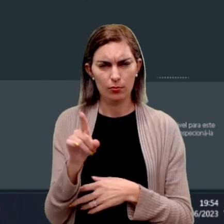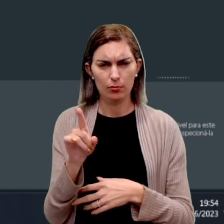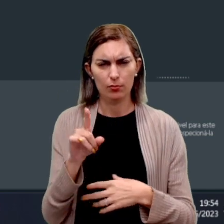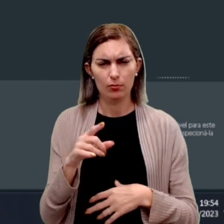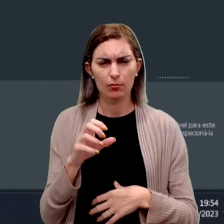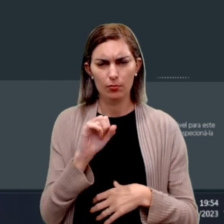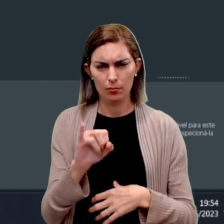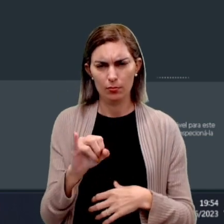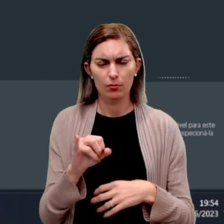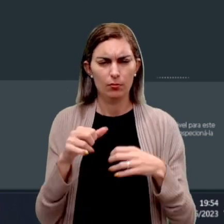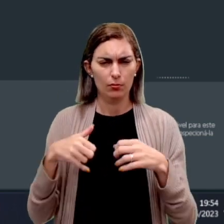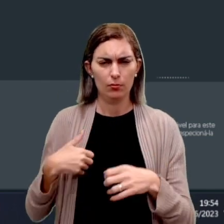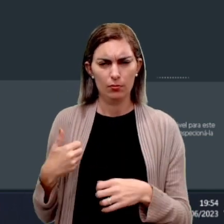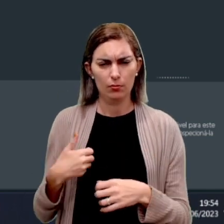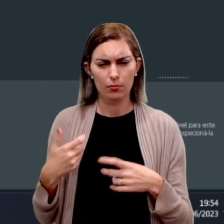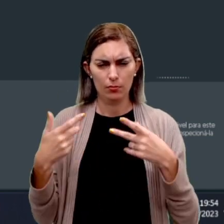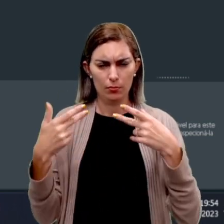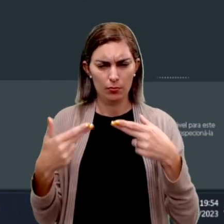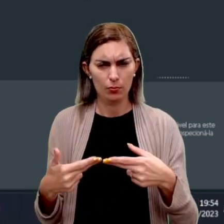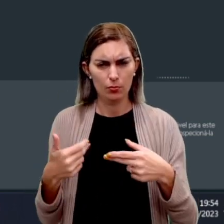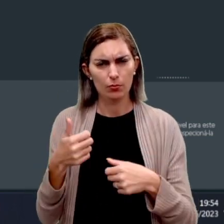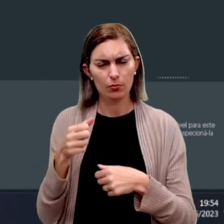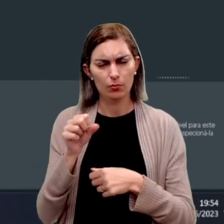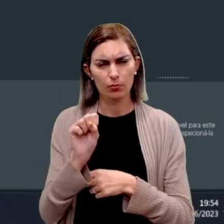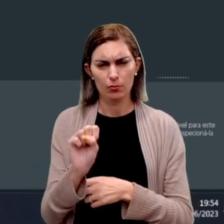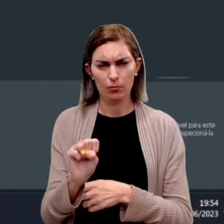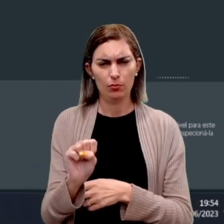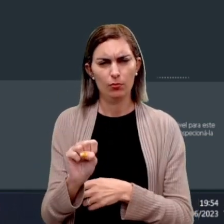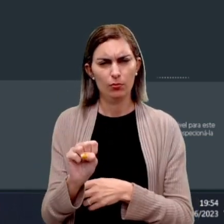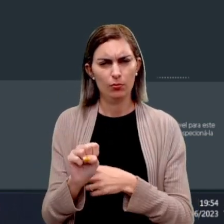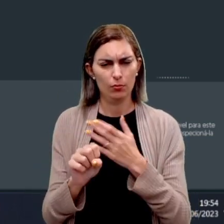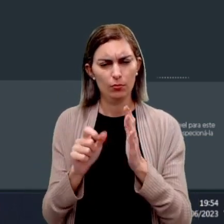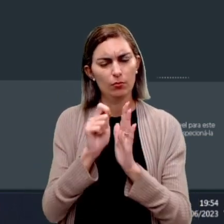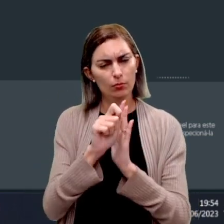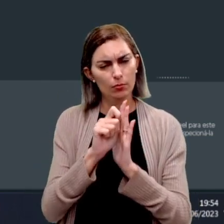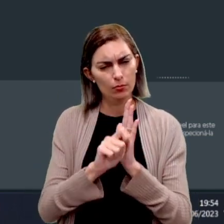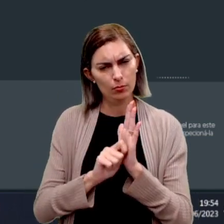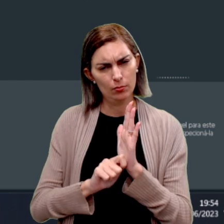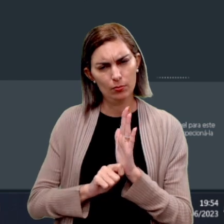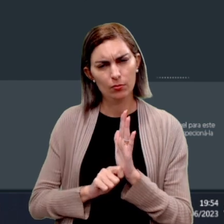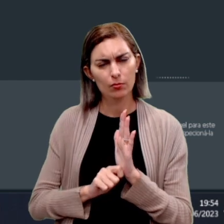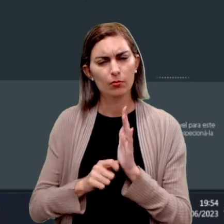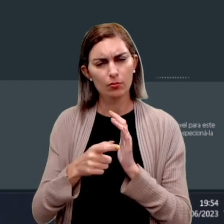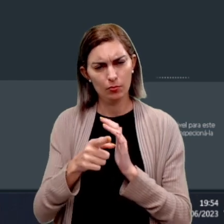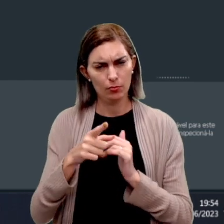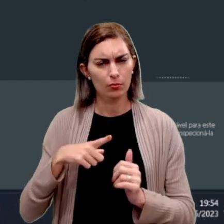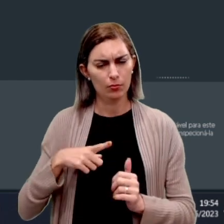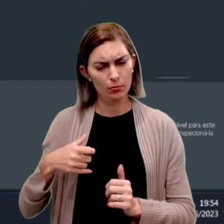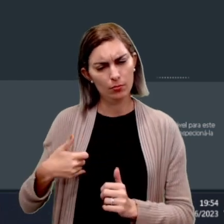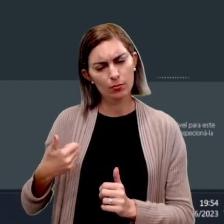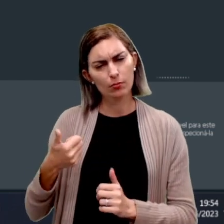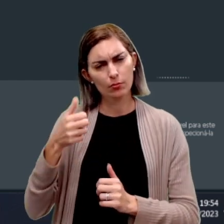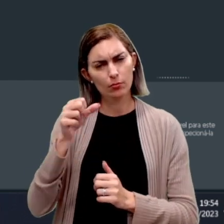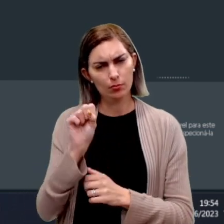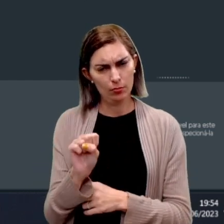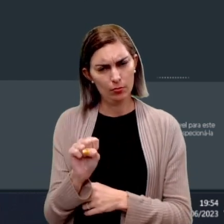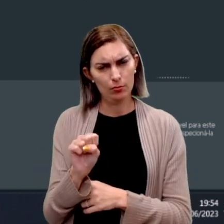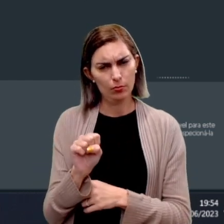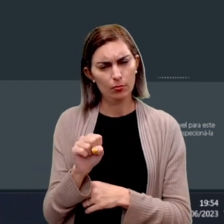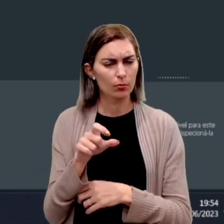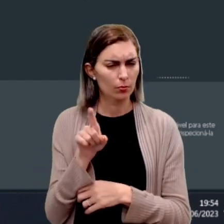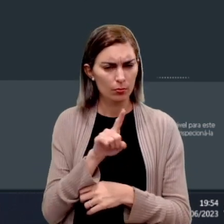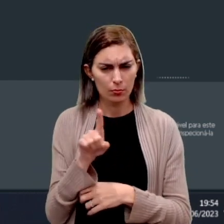Se idade for igual a 18, escreva, você tem 18 anos. Se